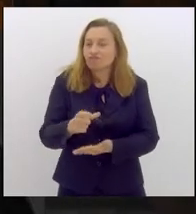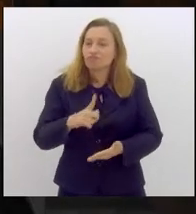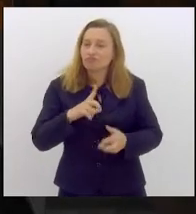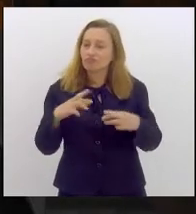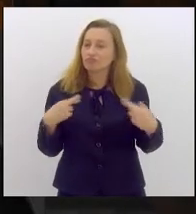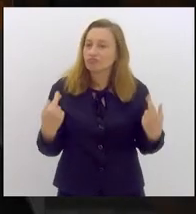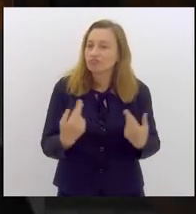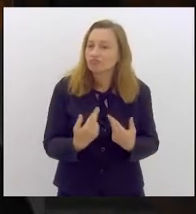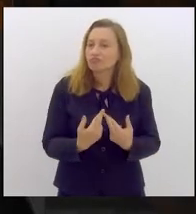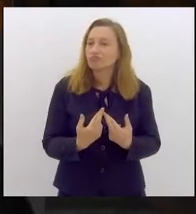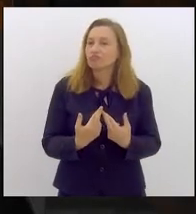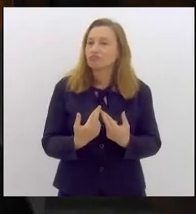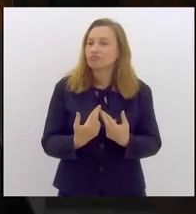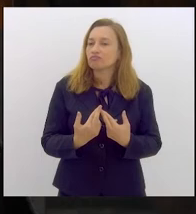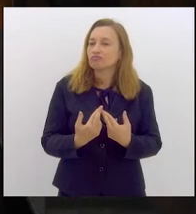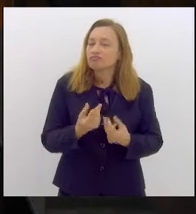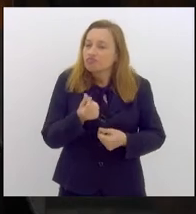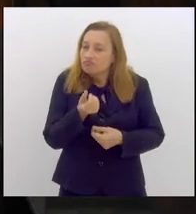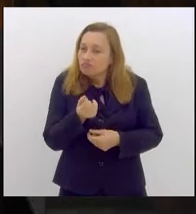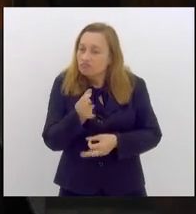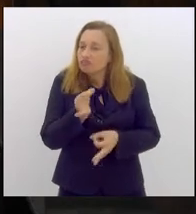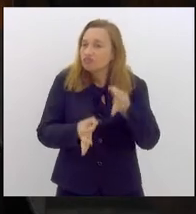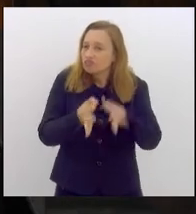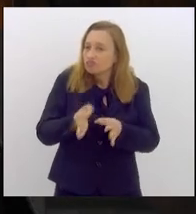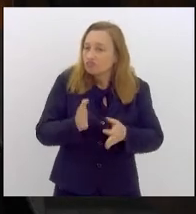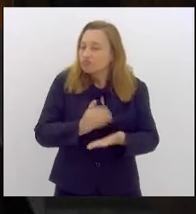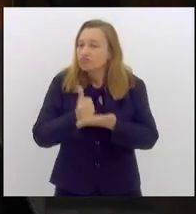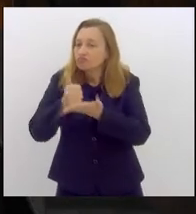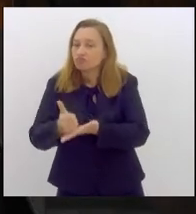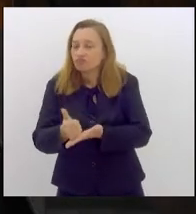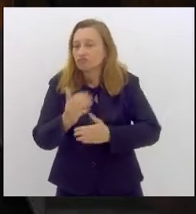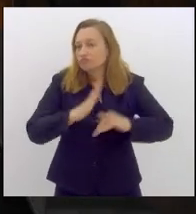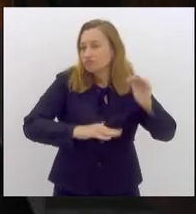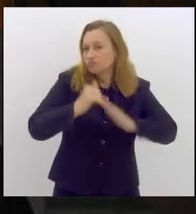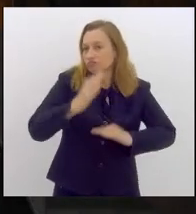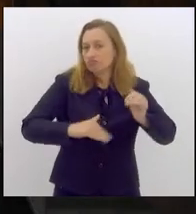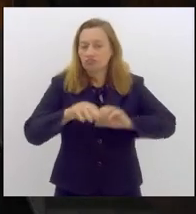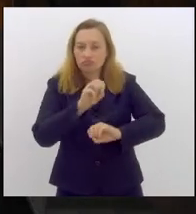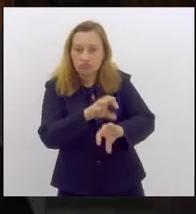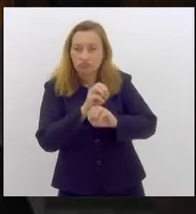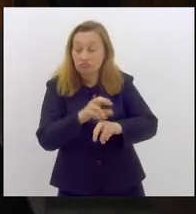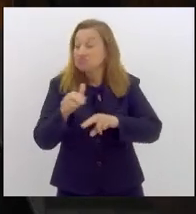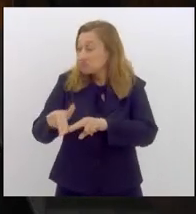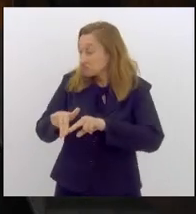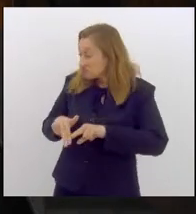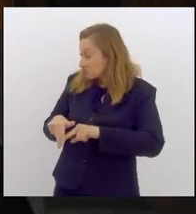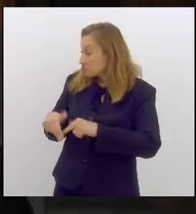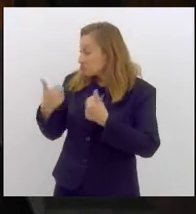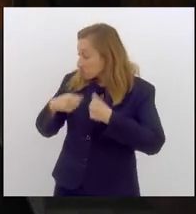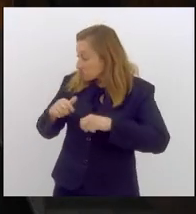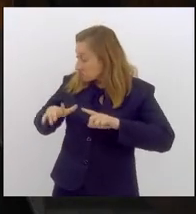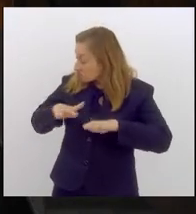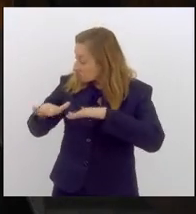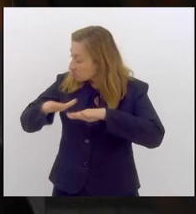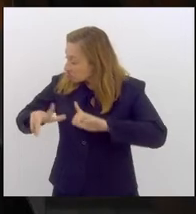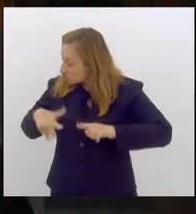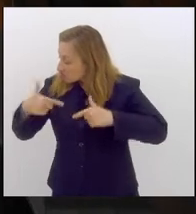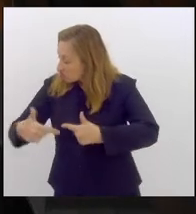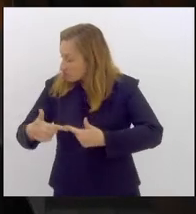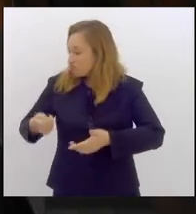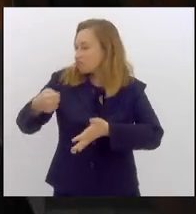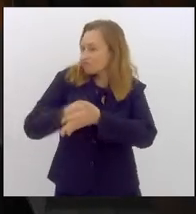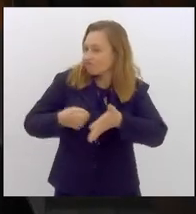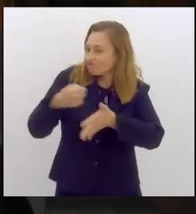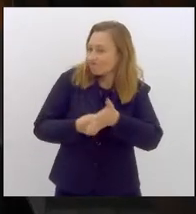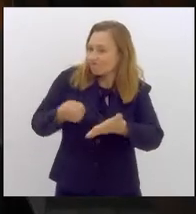remuneração digna e justa para os profissionais de educação. Por isso, os profissionais de educação têm que se mobilizar, têm que lutar